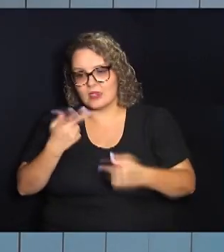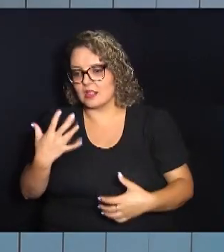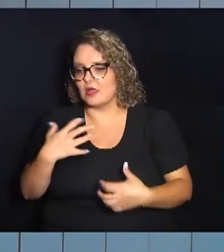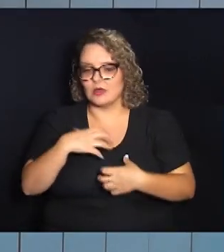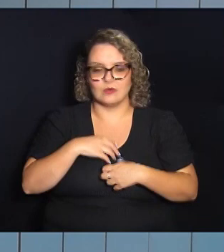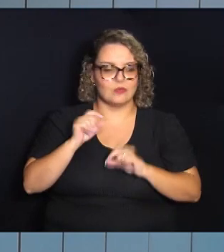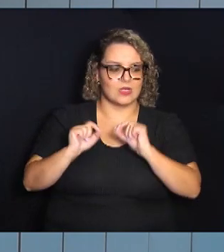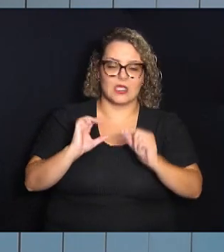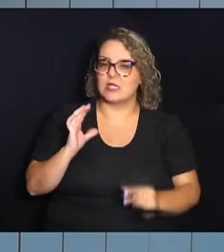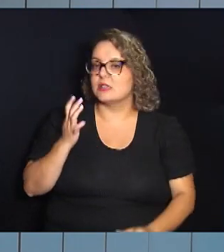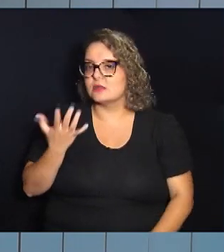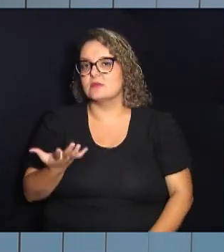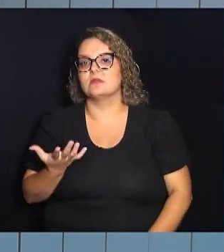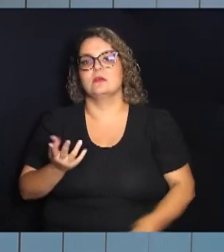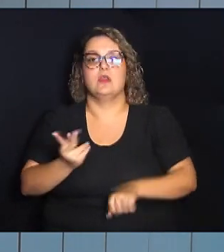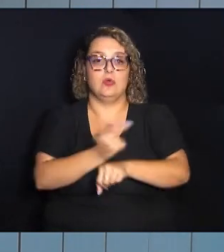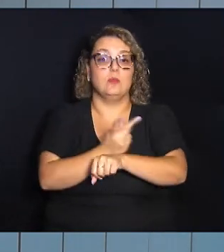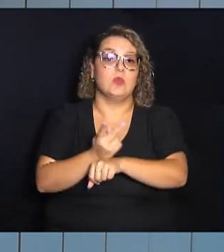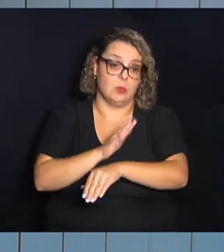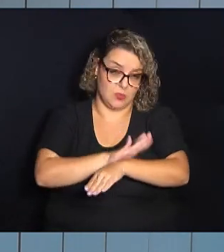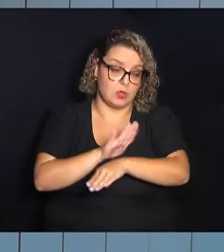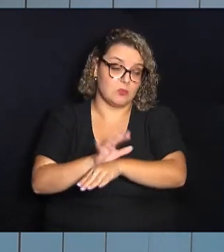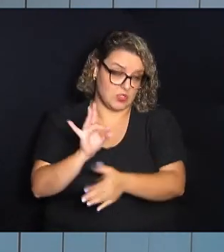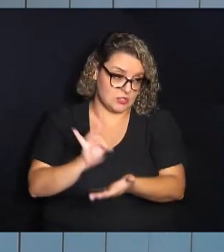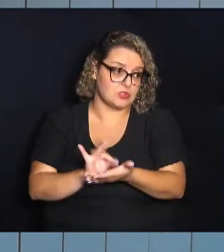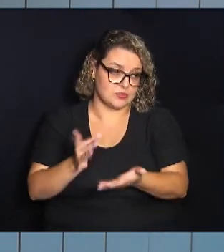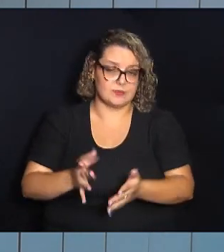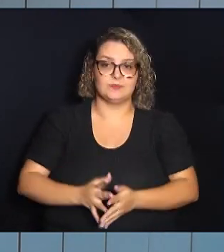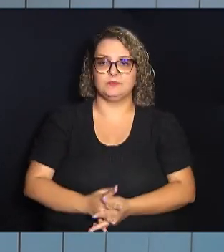sentindo, né, de procurar, enfim, ajuda mesmo, né?